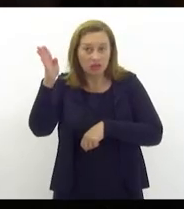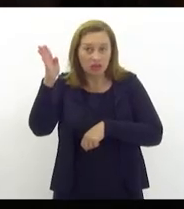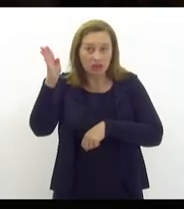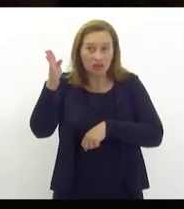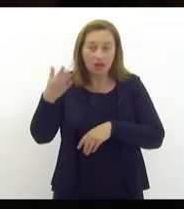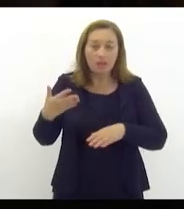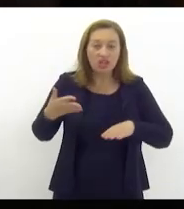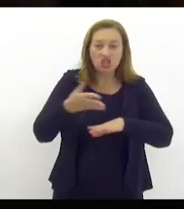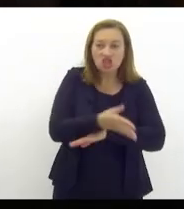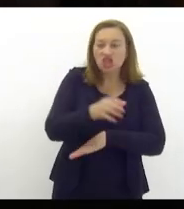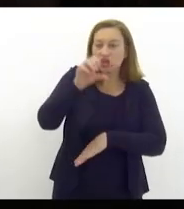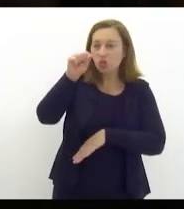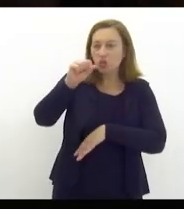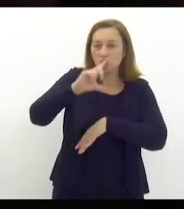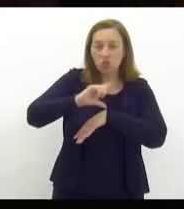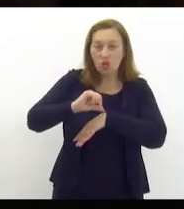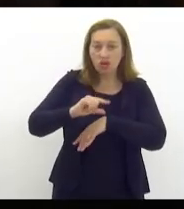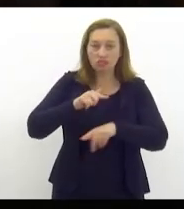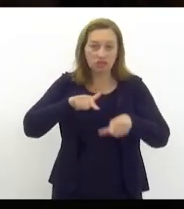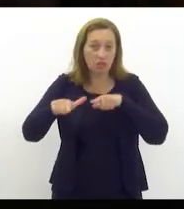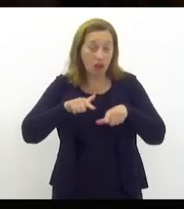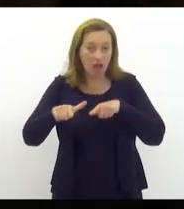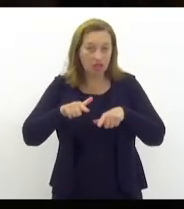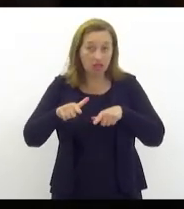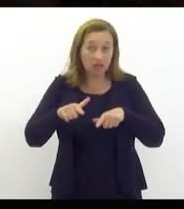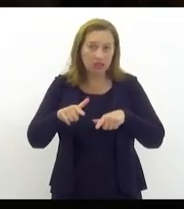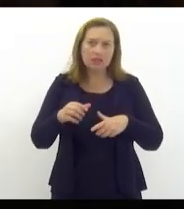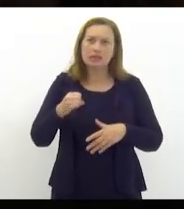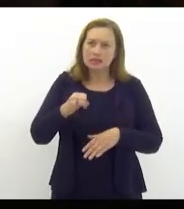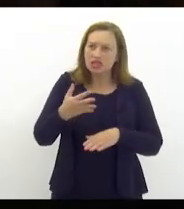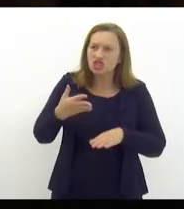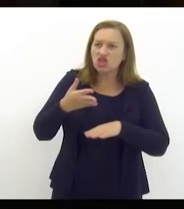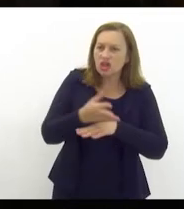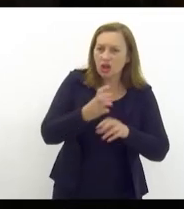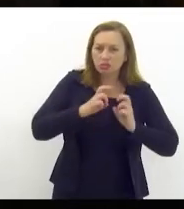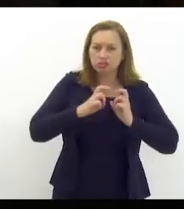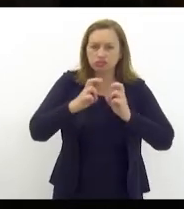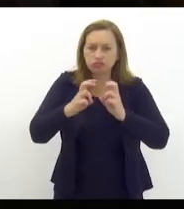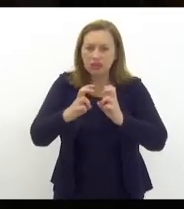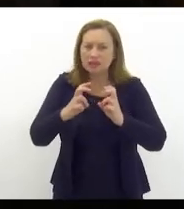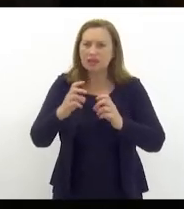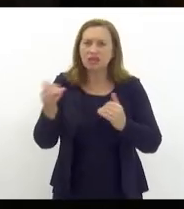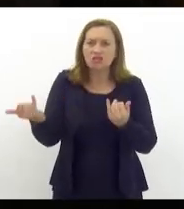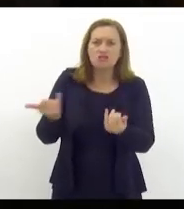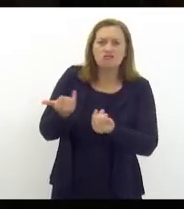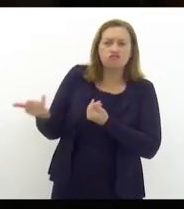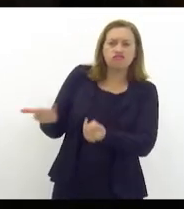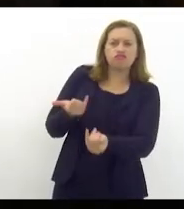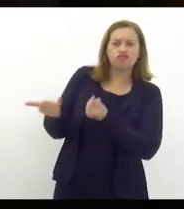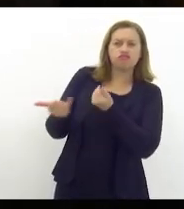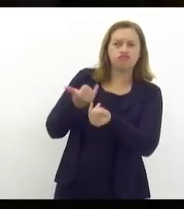estar 8 no trabalho. Chegar na estação, tiver a notícia